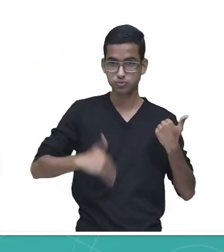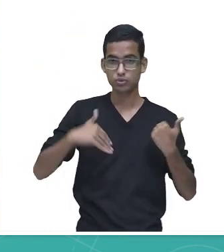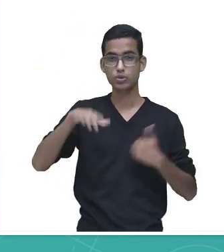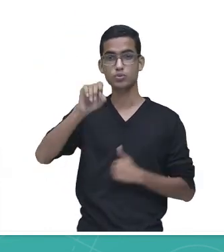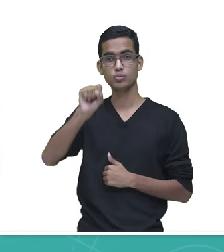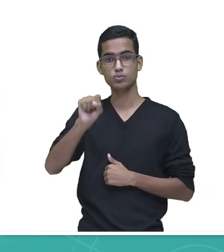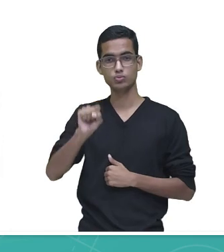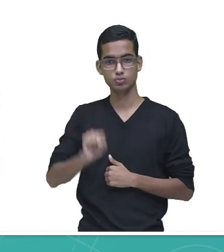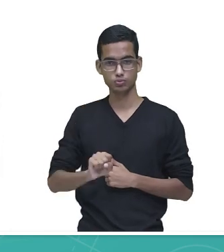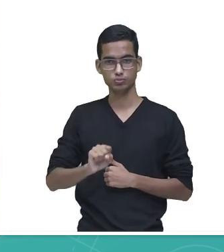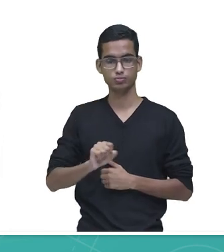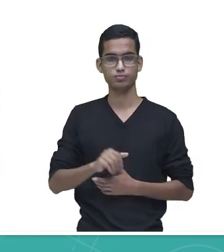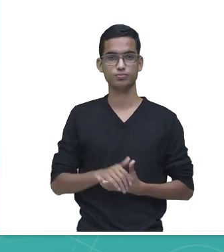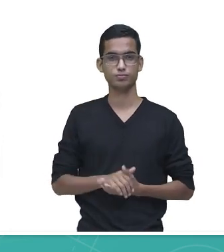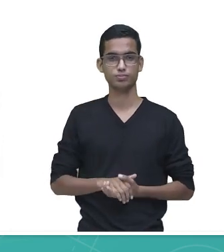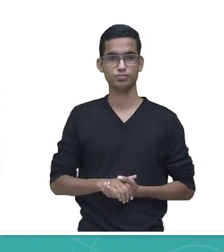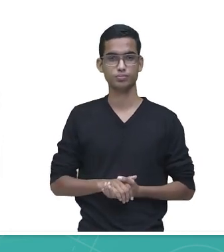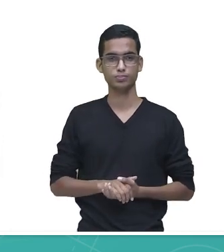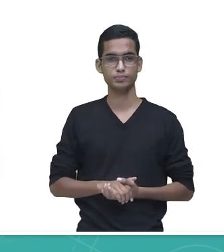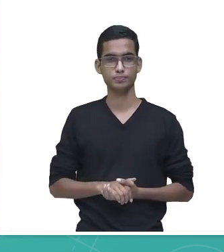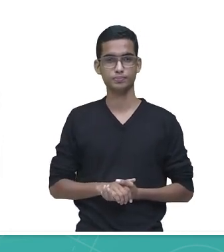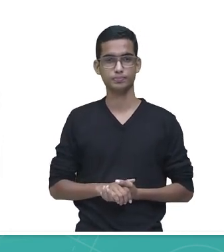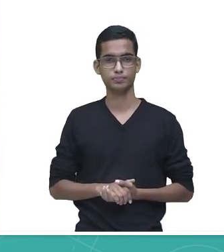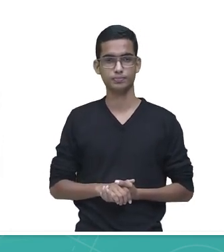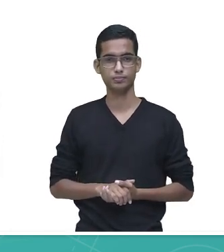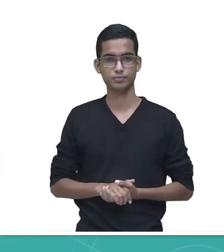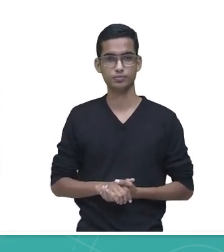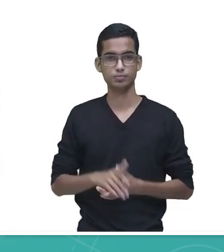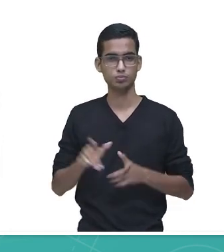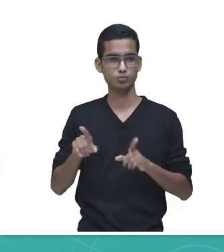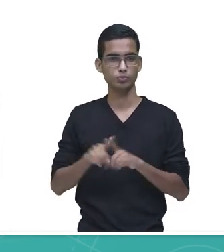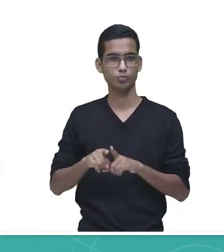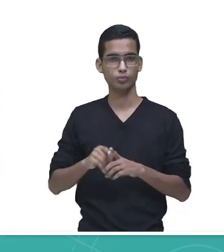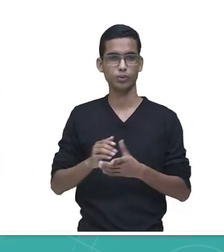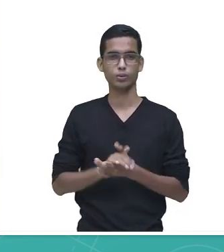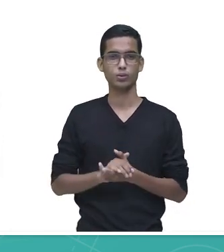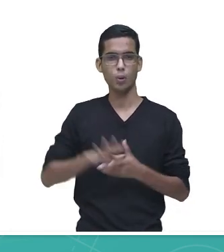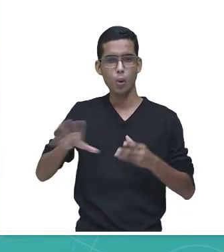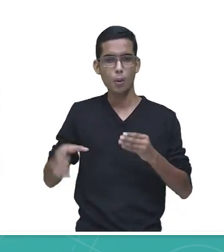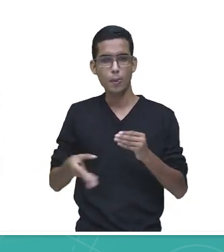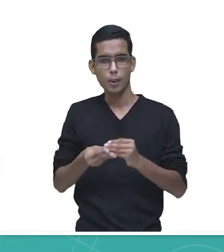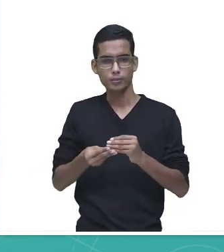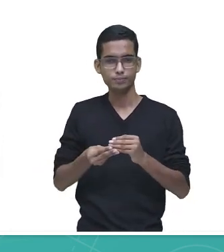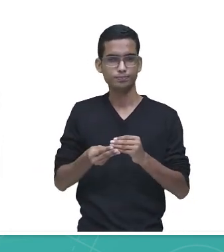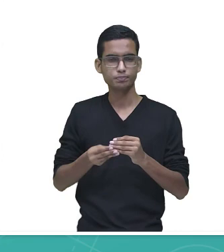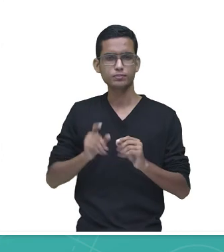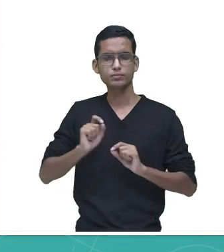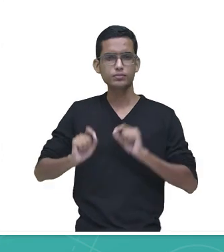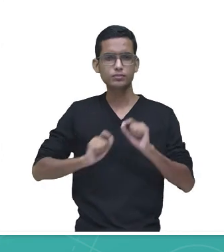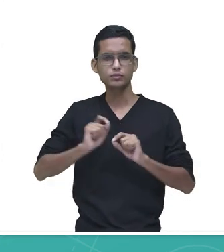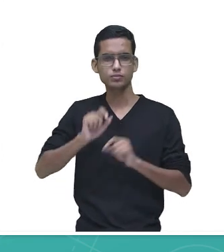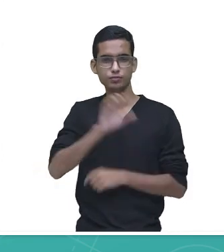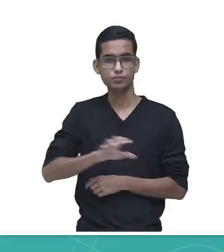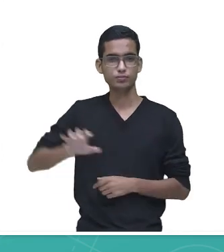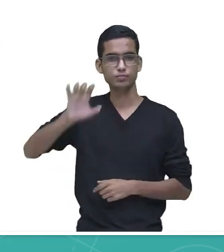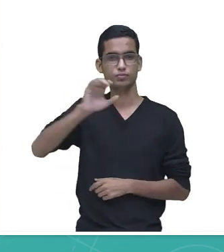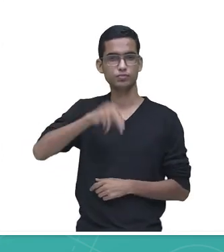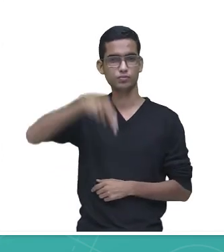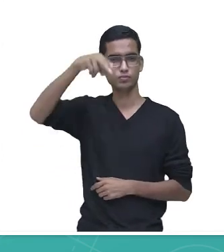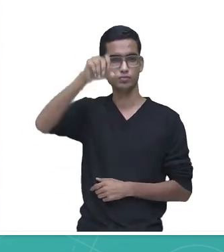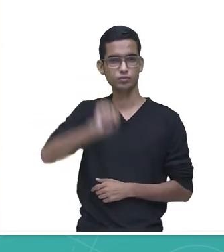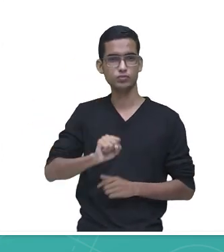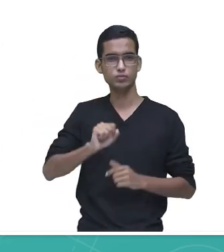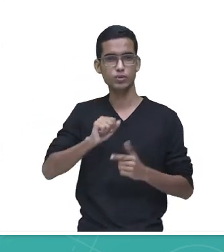em substituição à antiga divisão do mundo em países de primeiro, segundo e terceiro mundo. Tá bom?